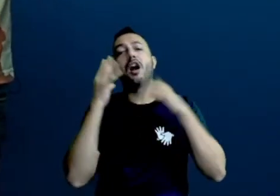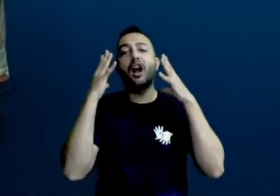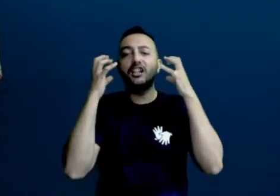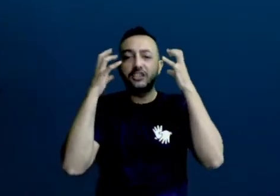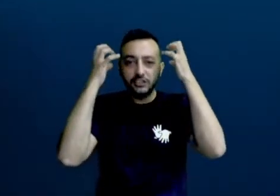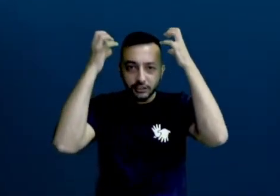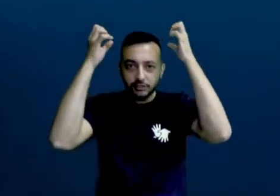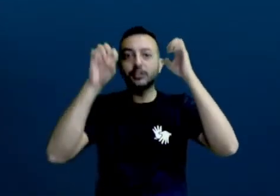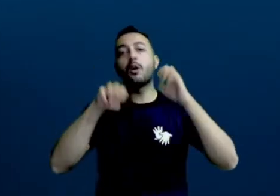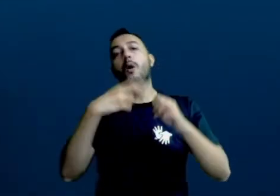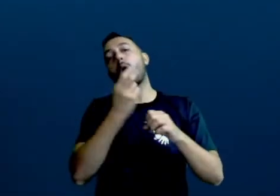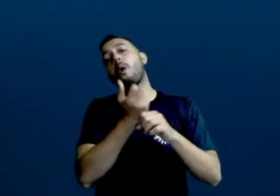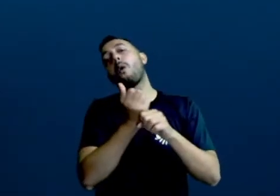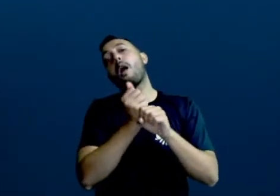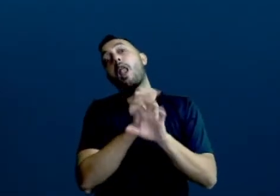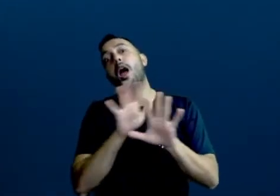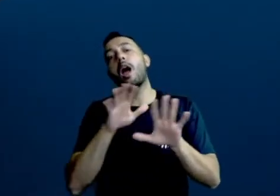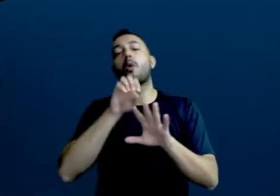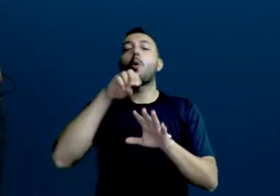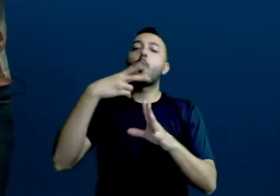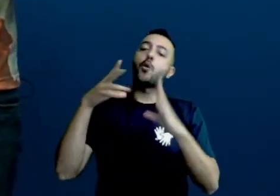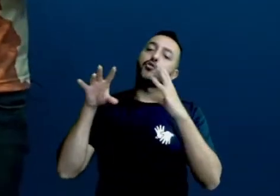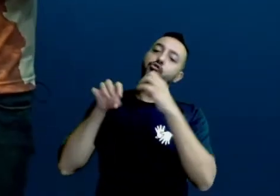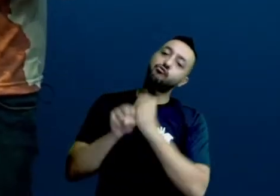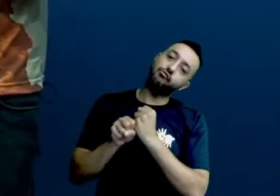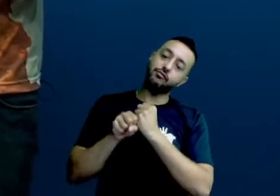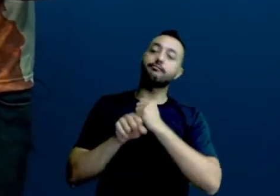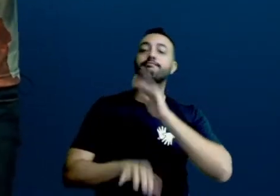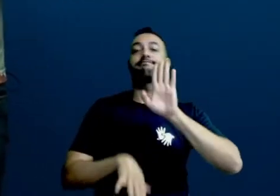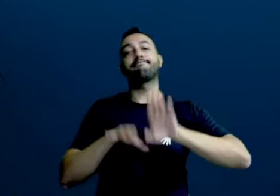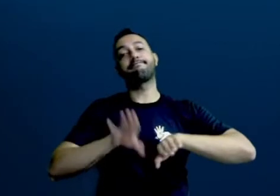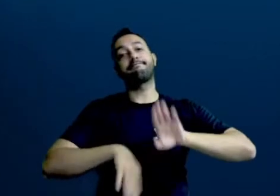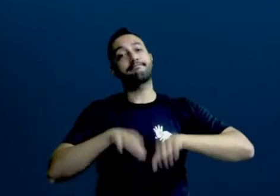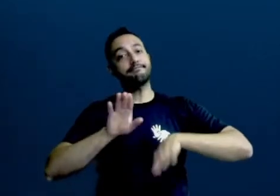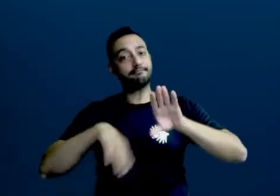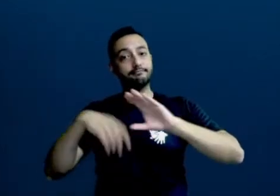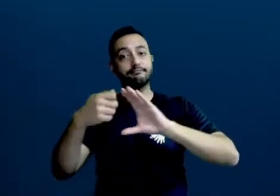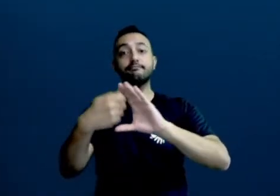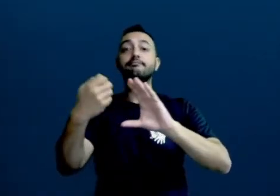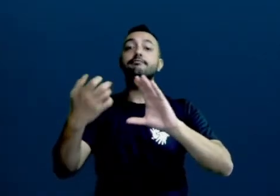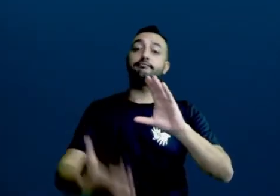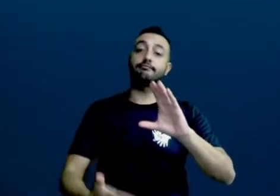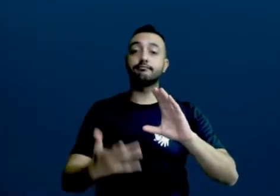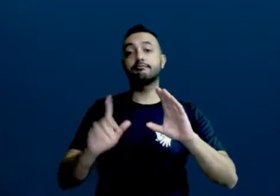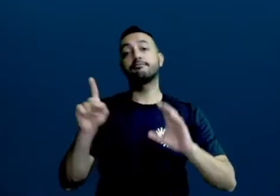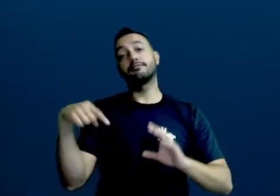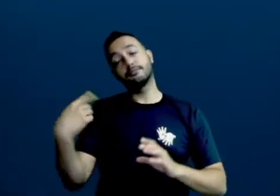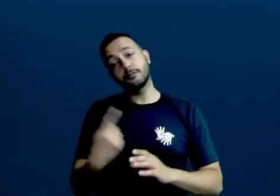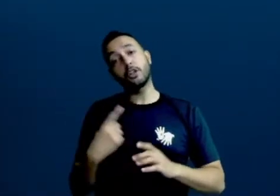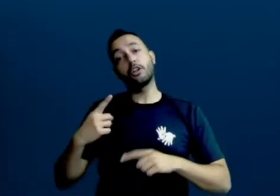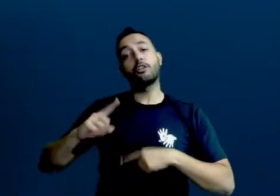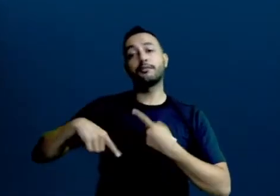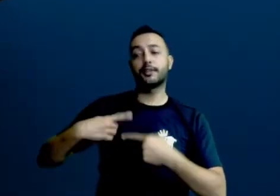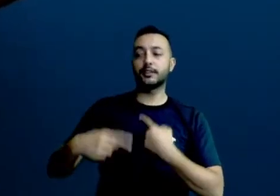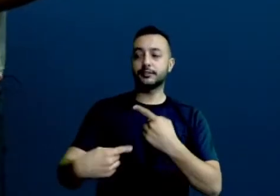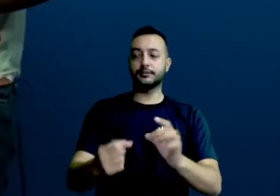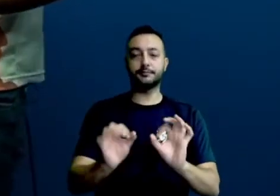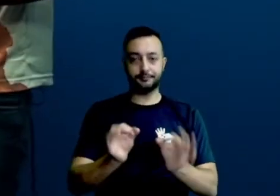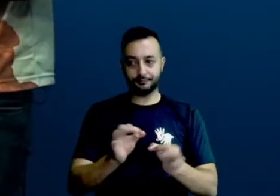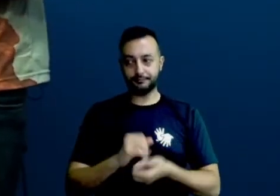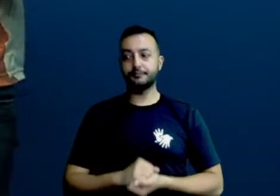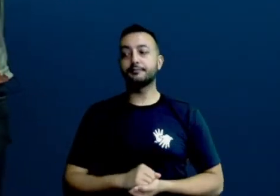mais crespo um cabelo mais claro um cabelo mais escuro isso vai depender muito das características dos nossos descendentes Tá